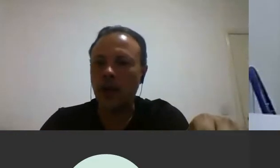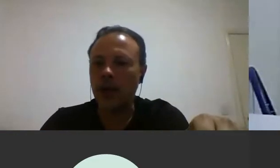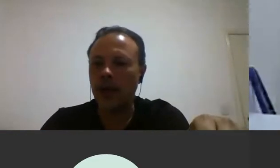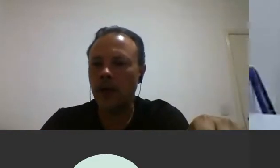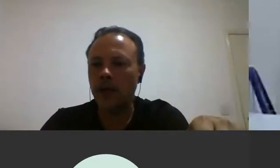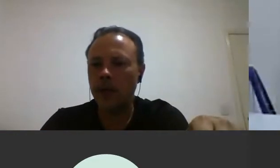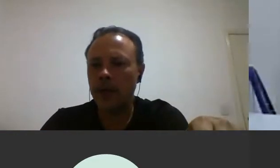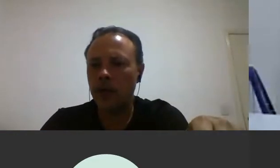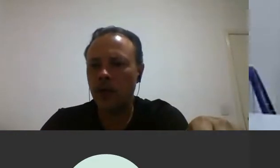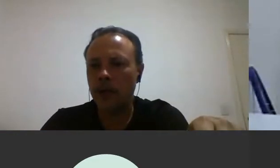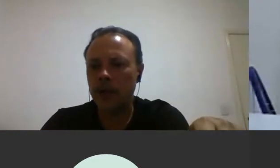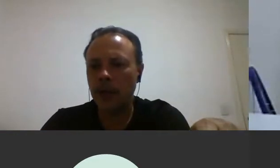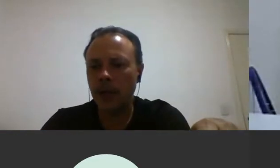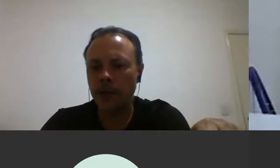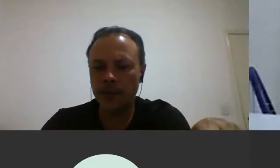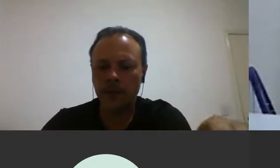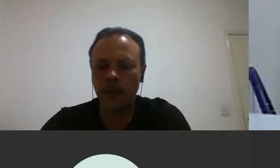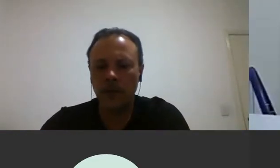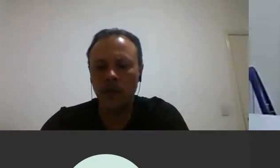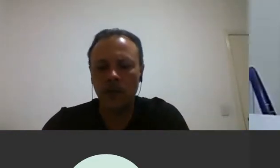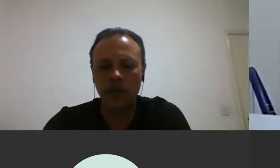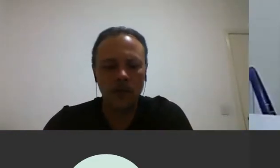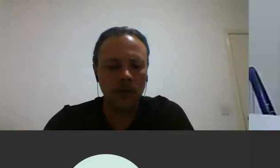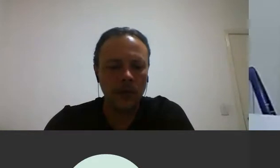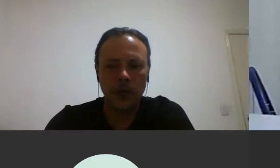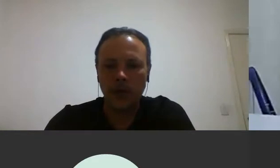Estamos com 49 pessoas aqui.